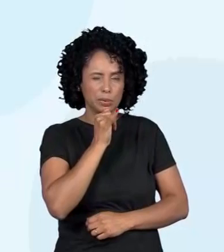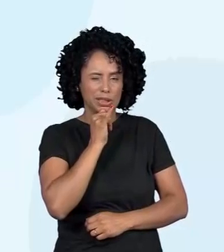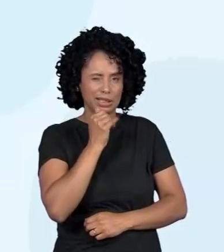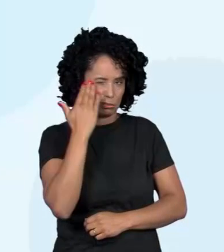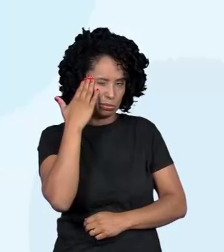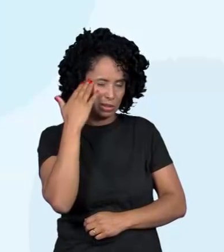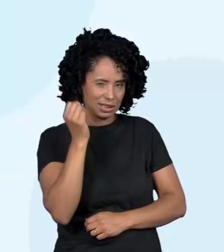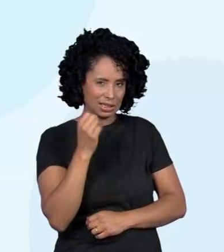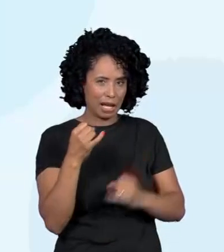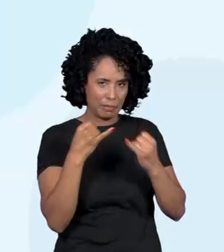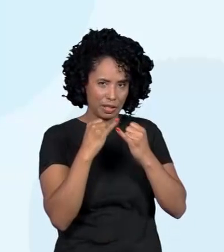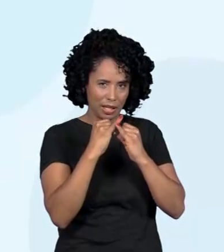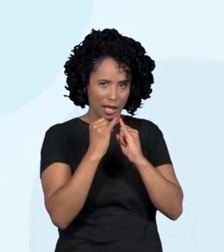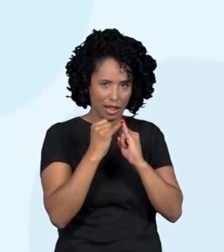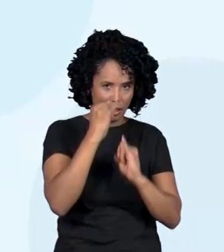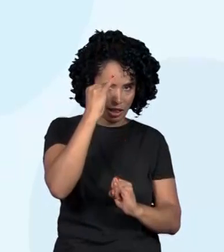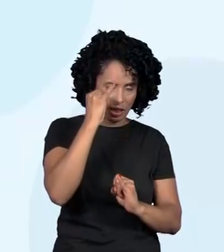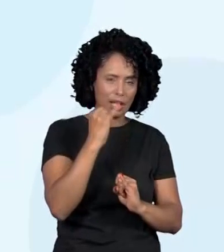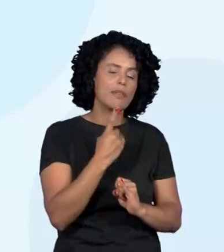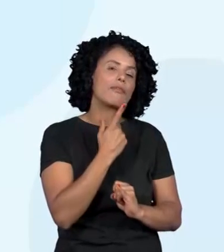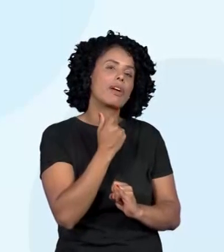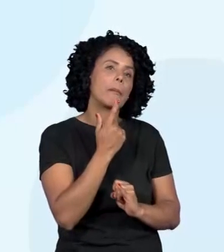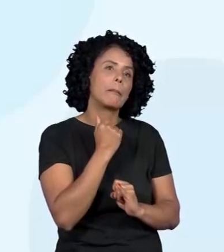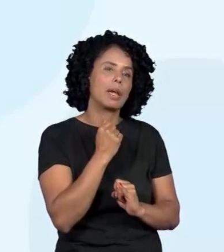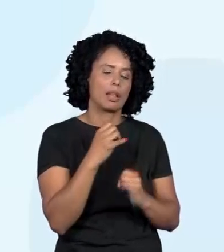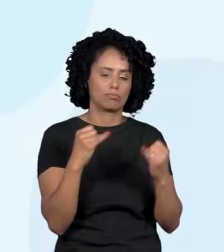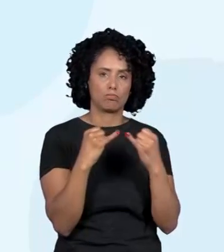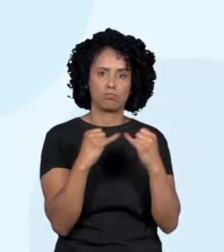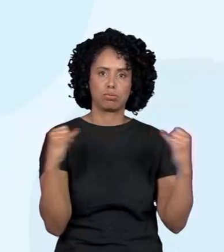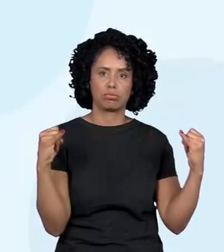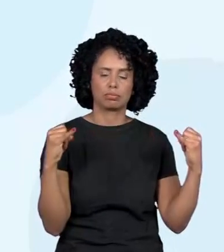na horizontal? Olha só.